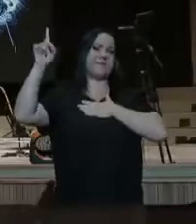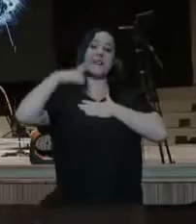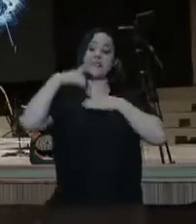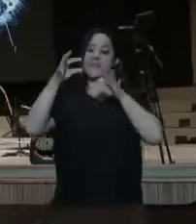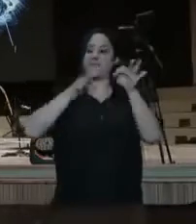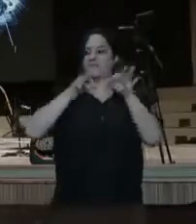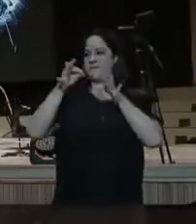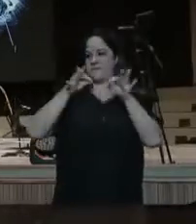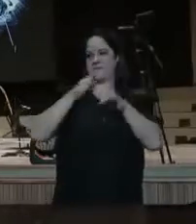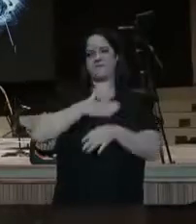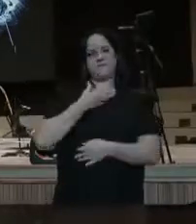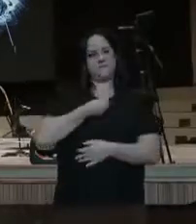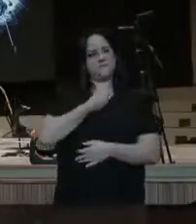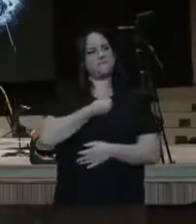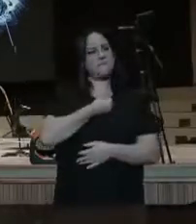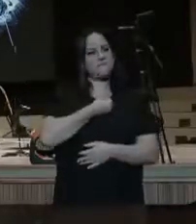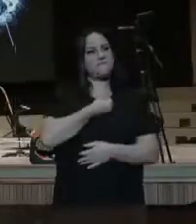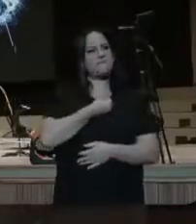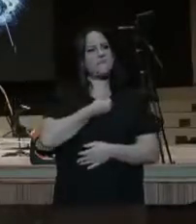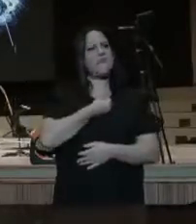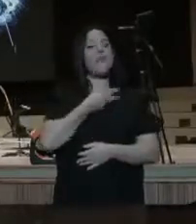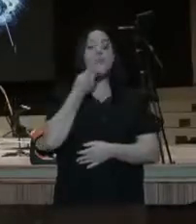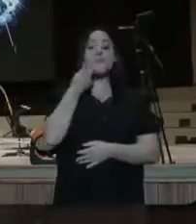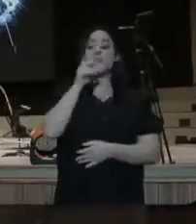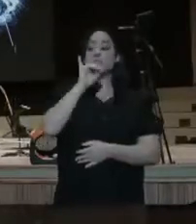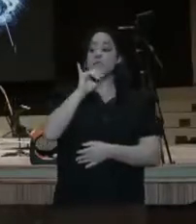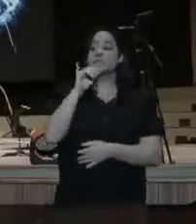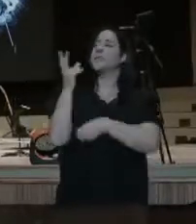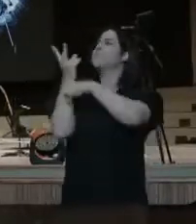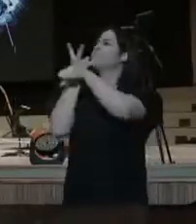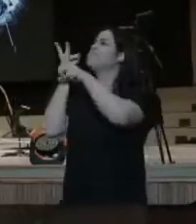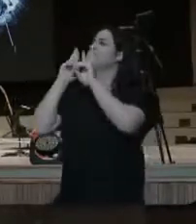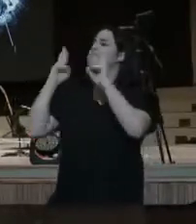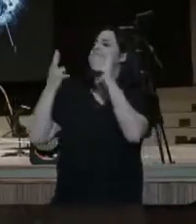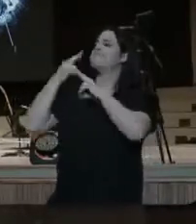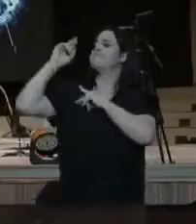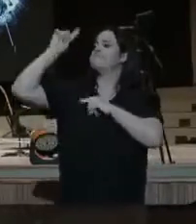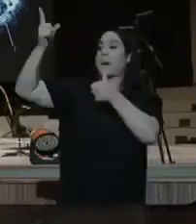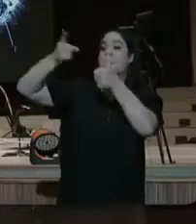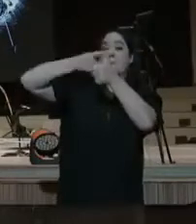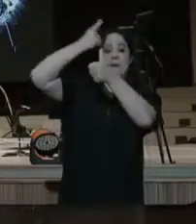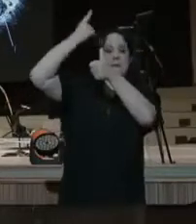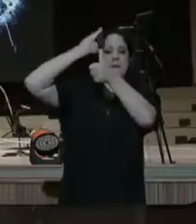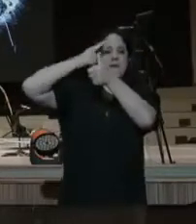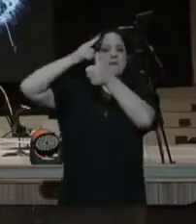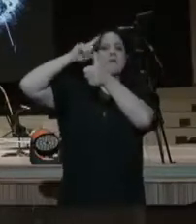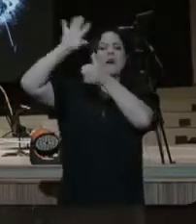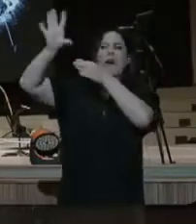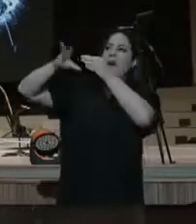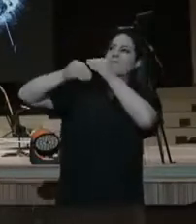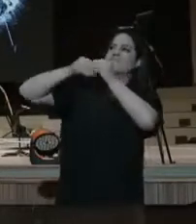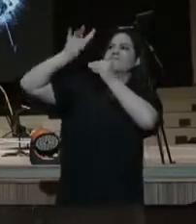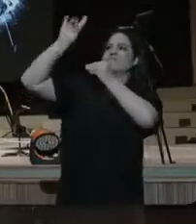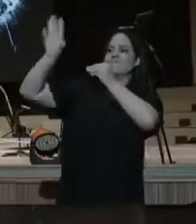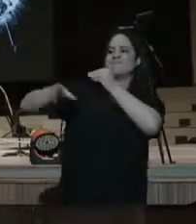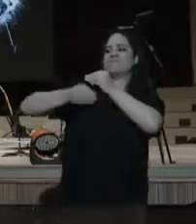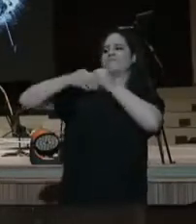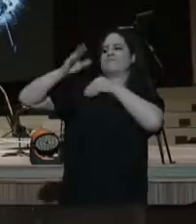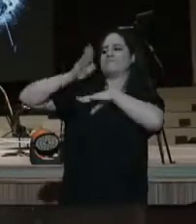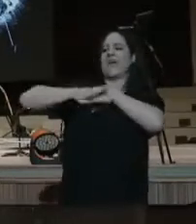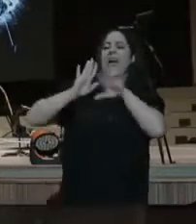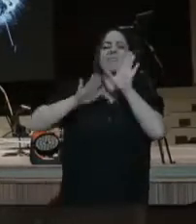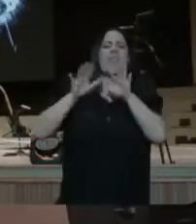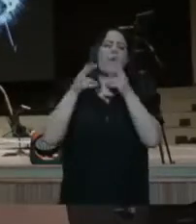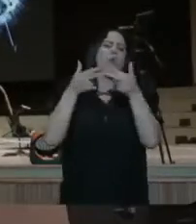plano e um propósito da minha vida ele disse que se eu buscasse o reino de deus em primeiro lugar ele acrescentar outras coisas até pequenos